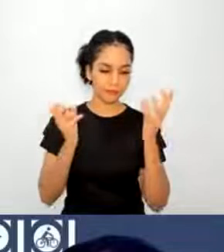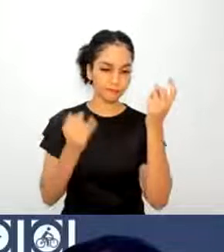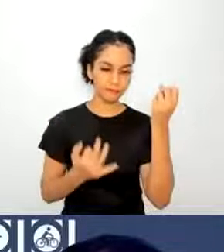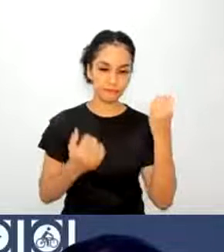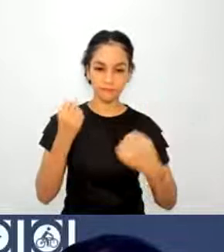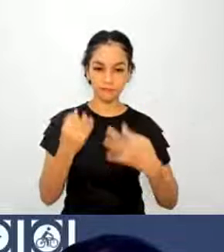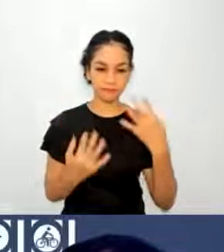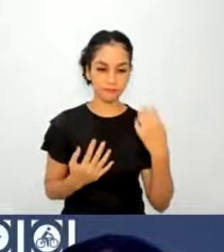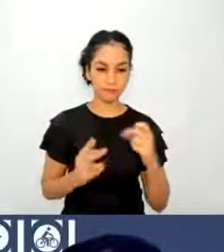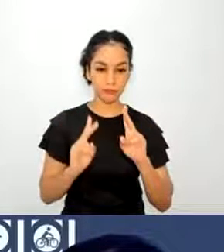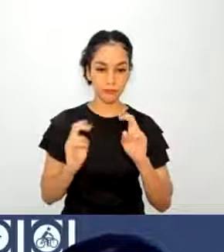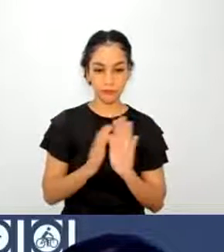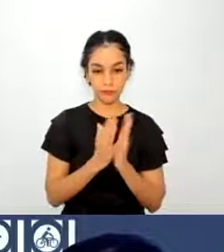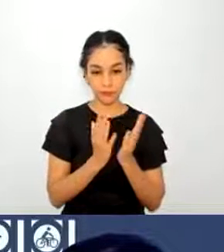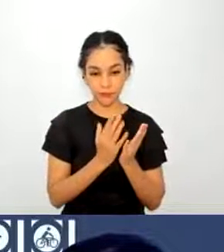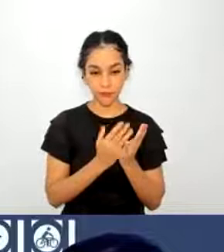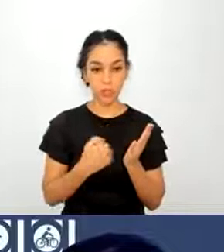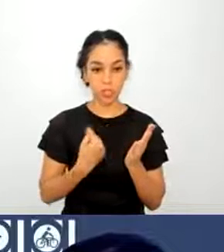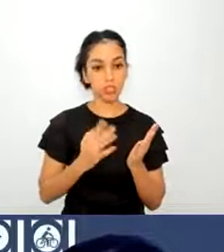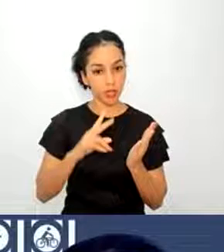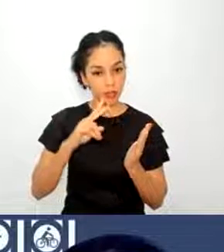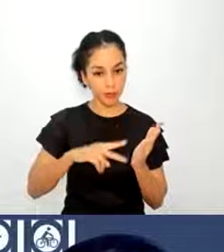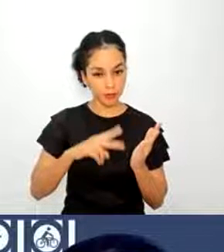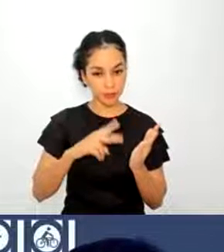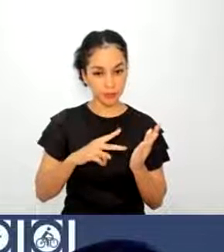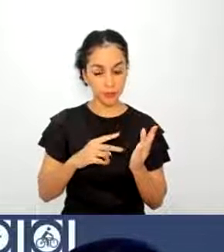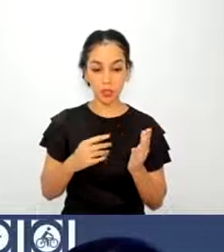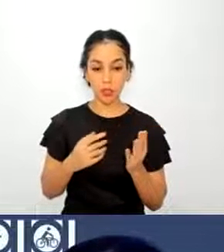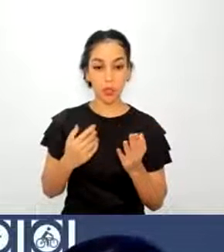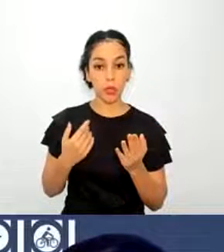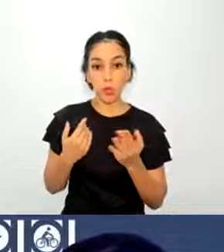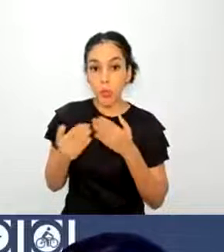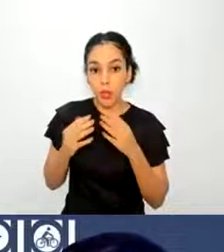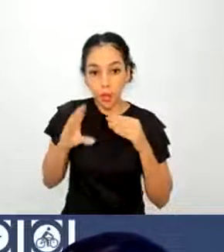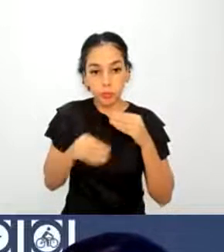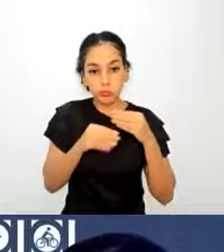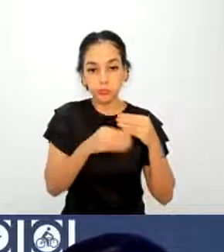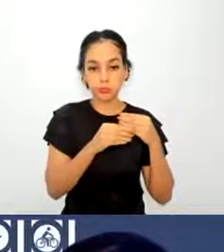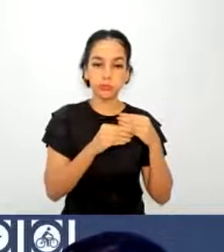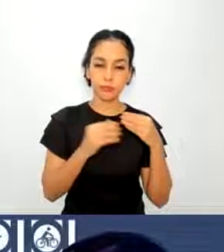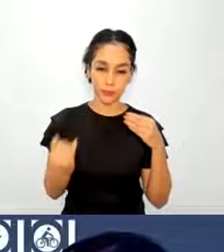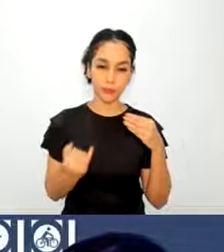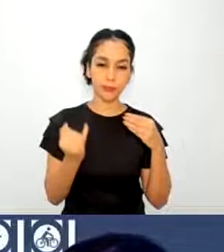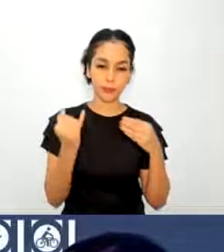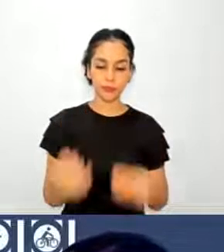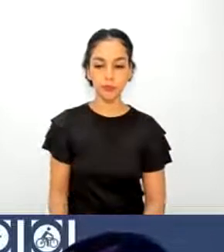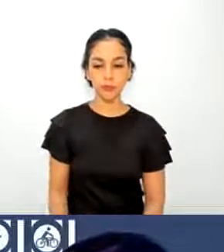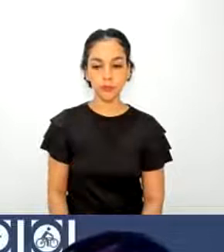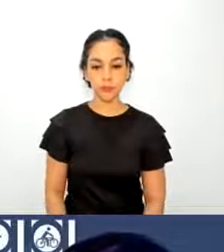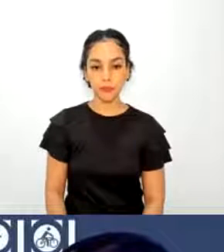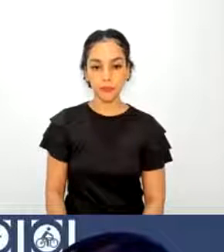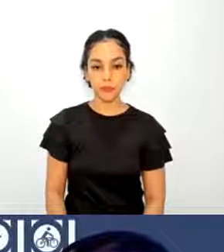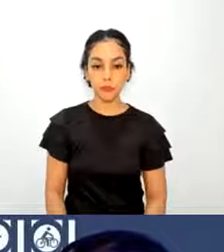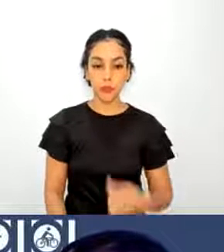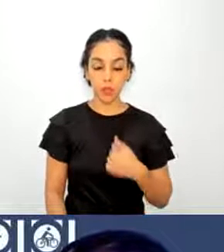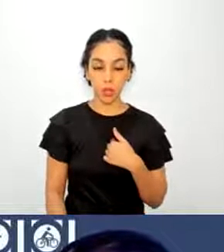você deu sobre o livro, apesar da gente já ter lido, né? Qualquer complemento, ele é bem significativo. Eu